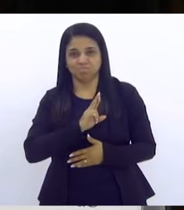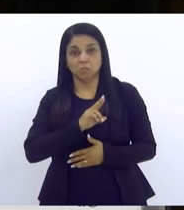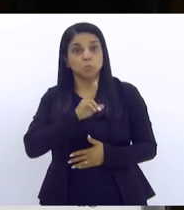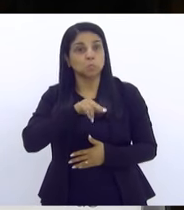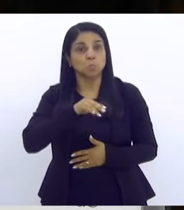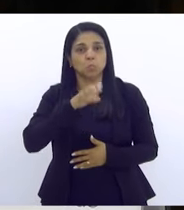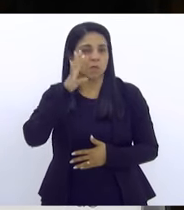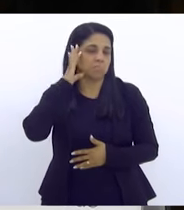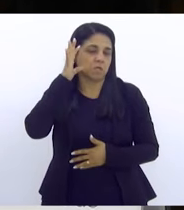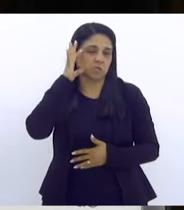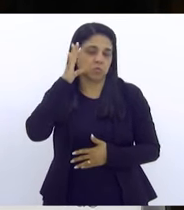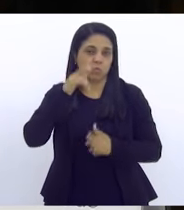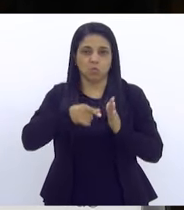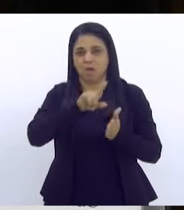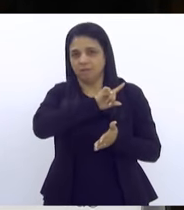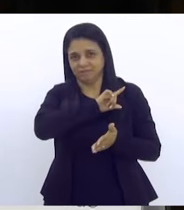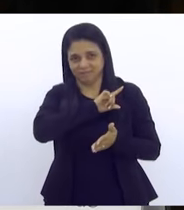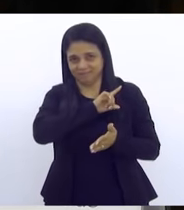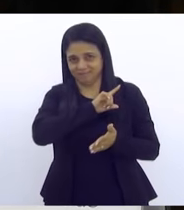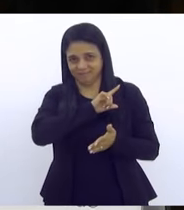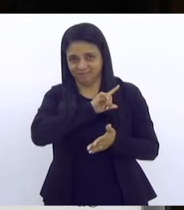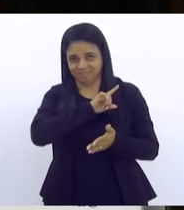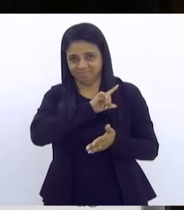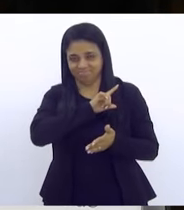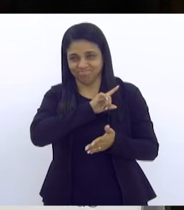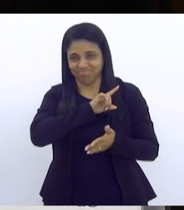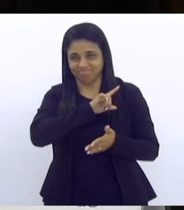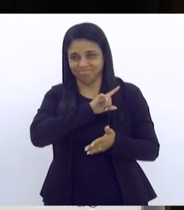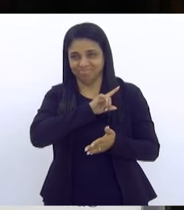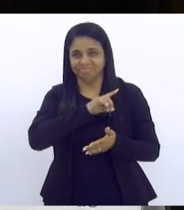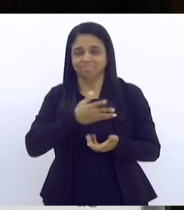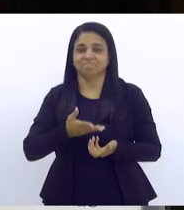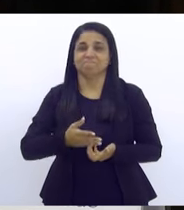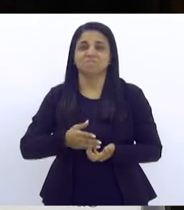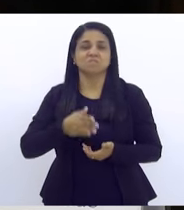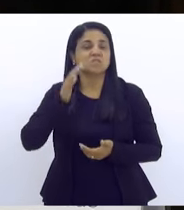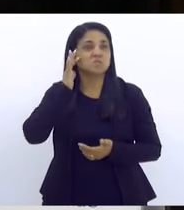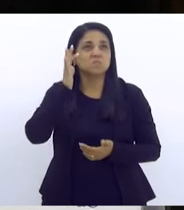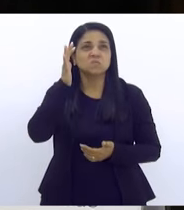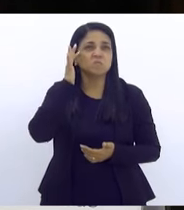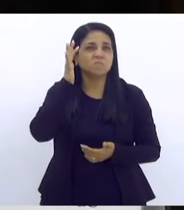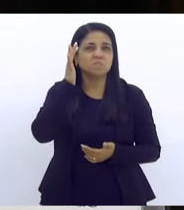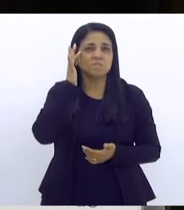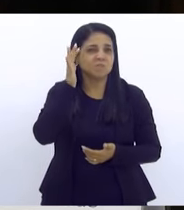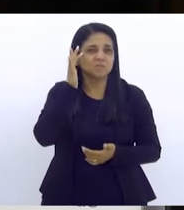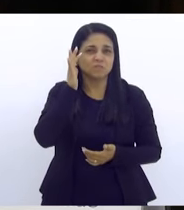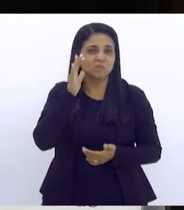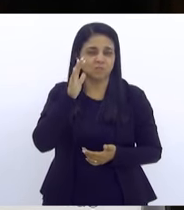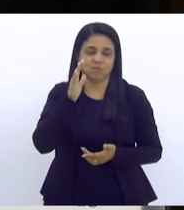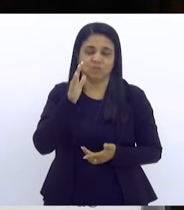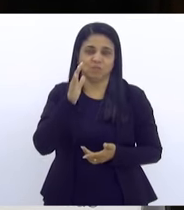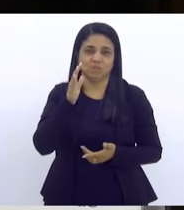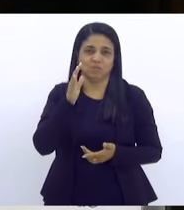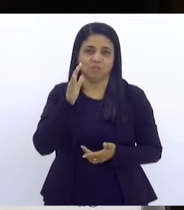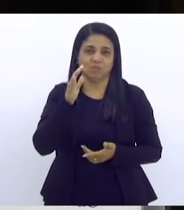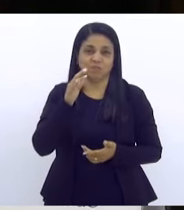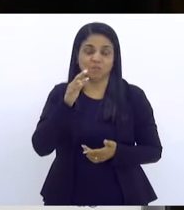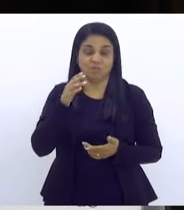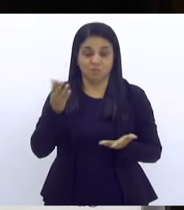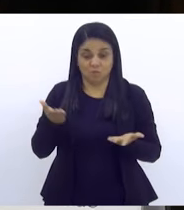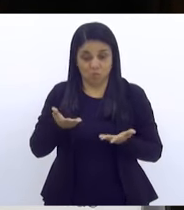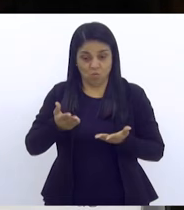imaginava. Não imaginávamos isso. Não imaginávamos estar